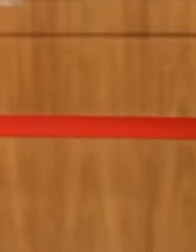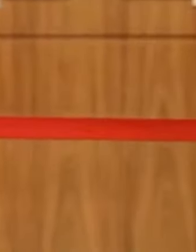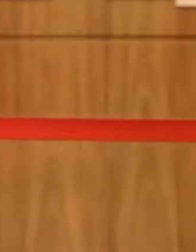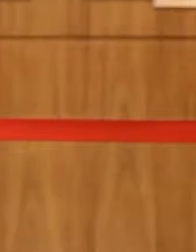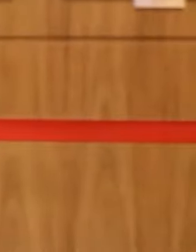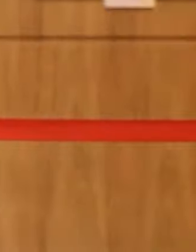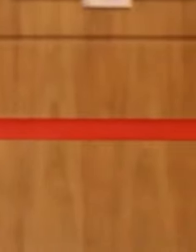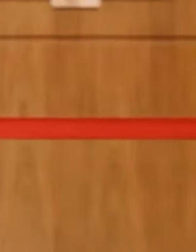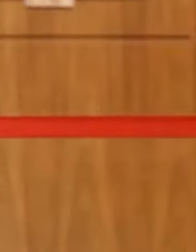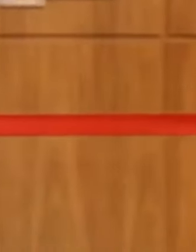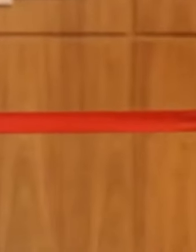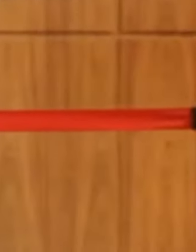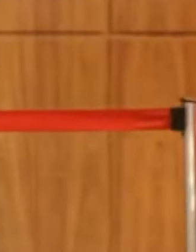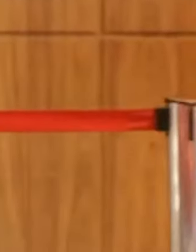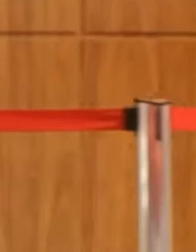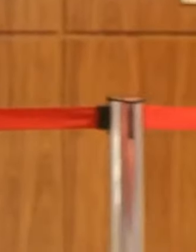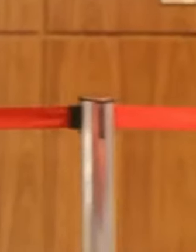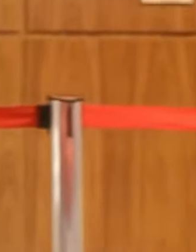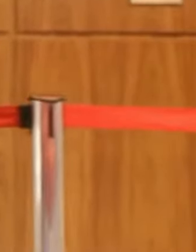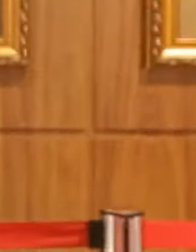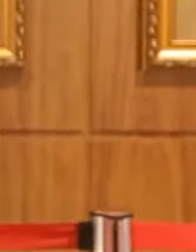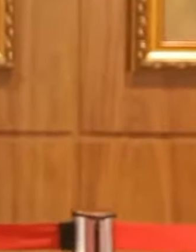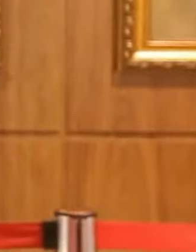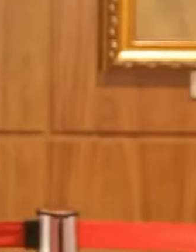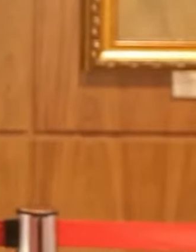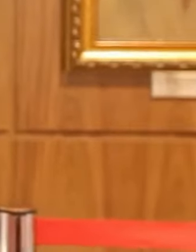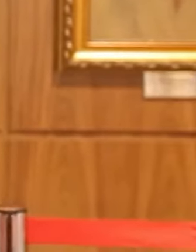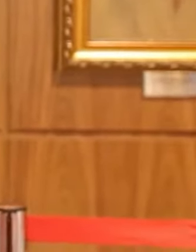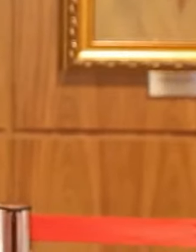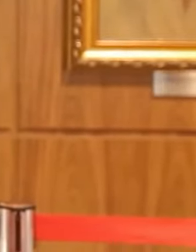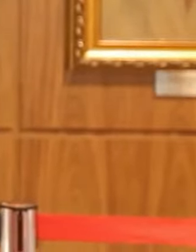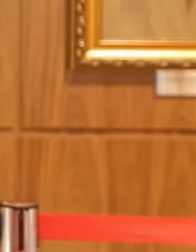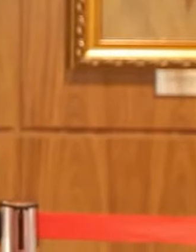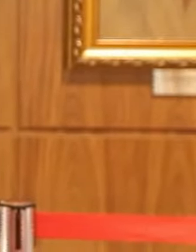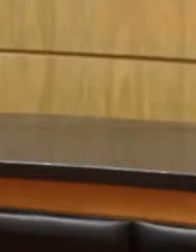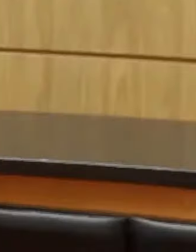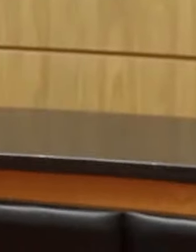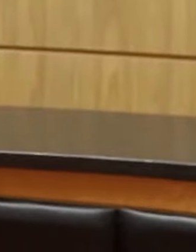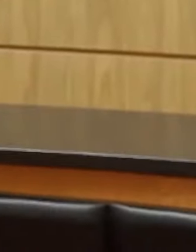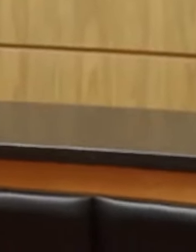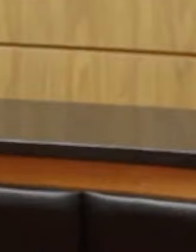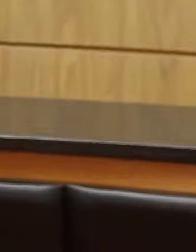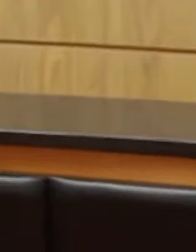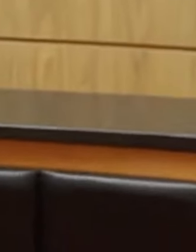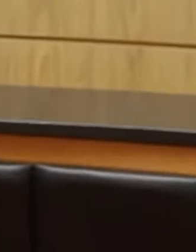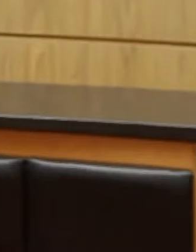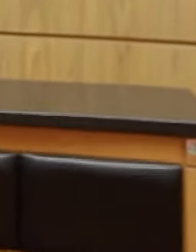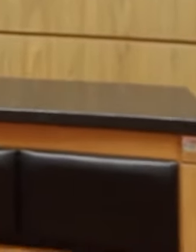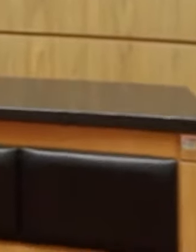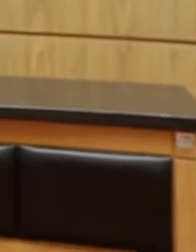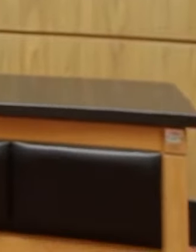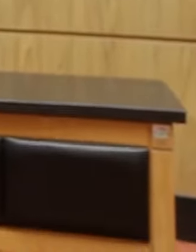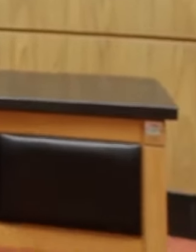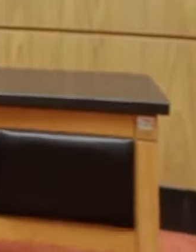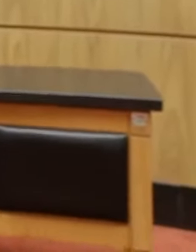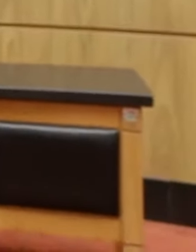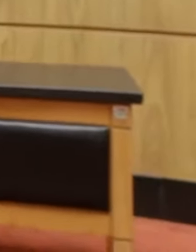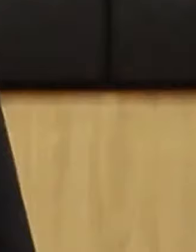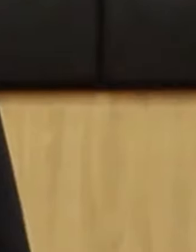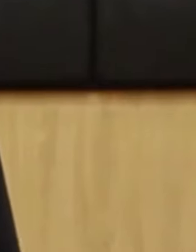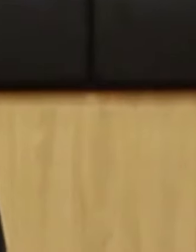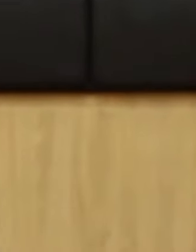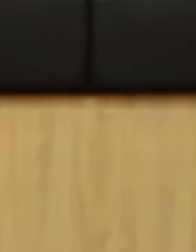e por isso Estamos levantando esta Bandeira respeita Catarina eu Deputado Mateus cardonini Estou comprometido com